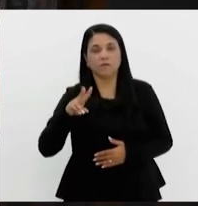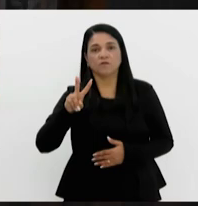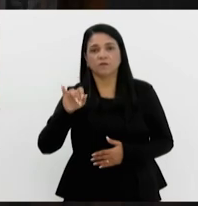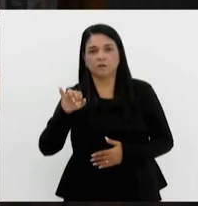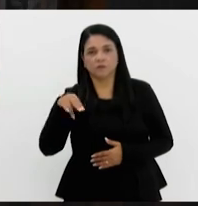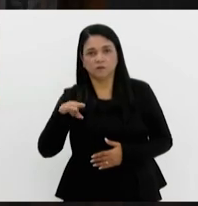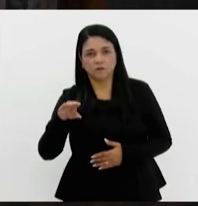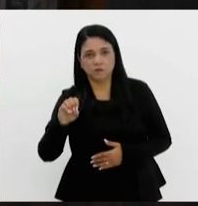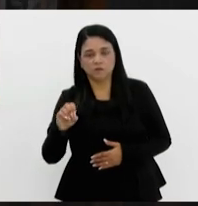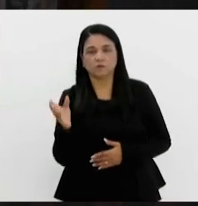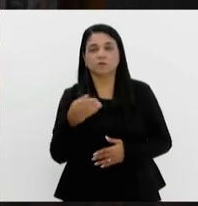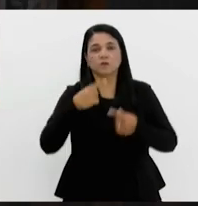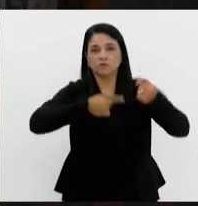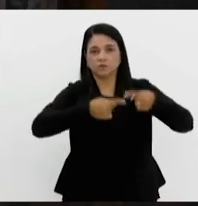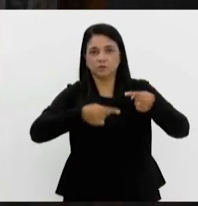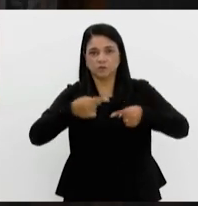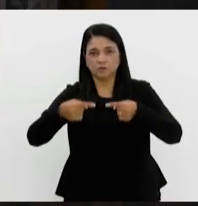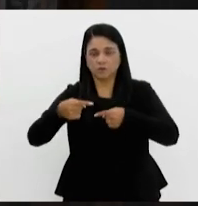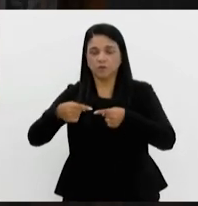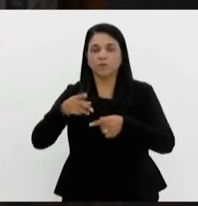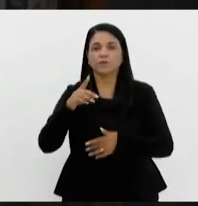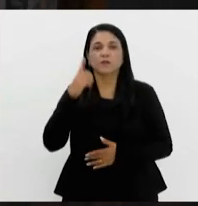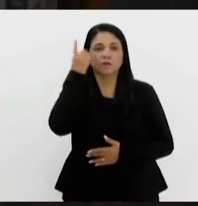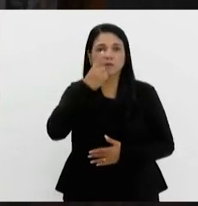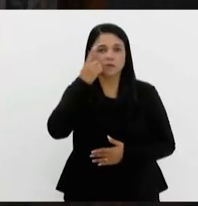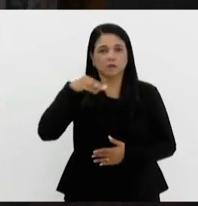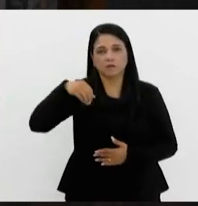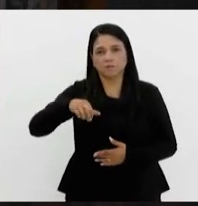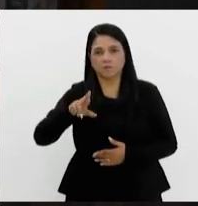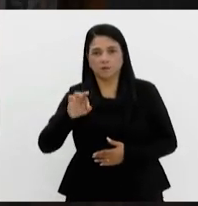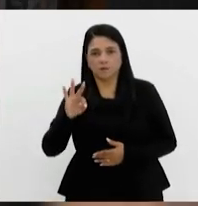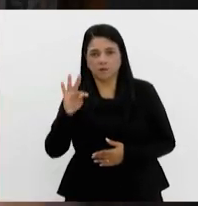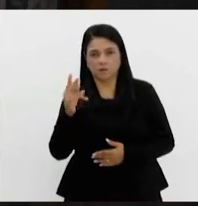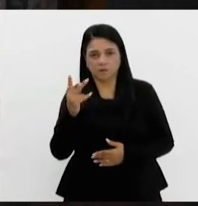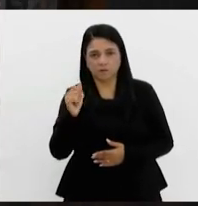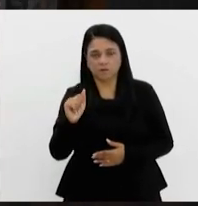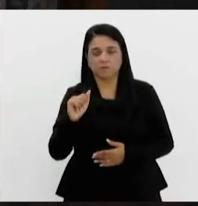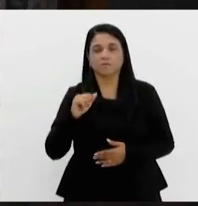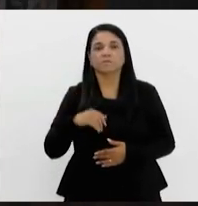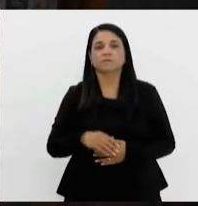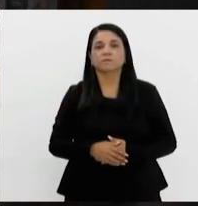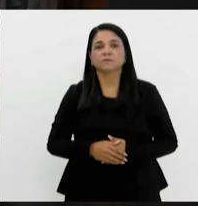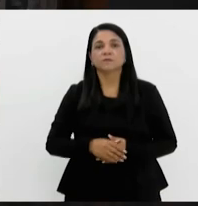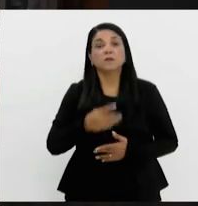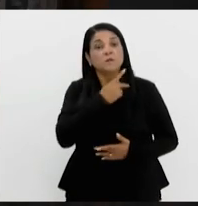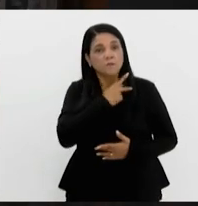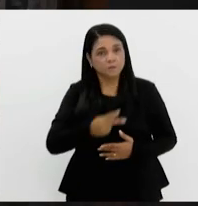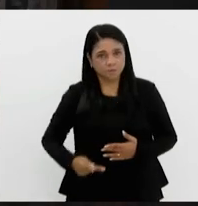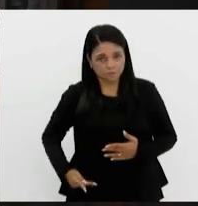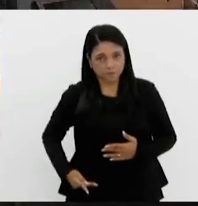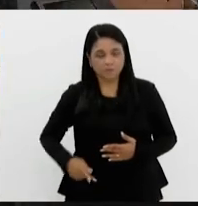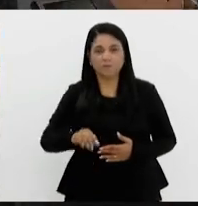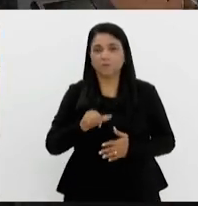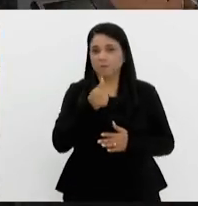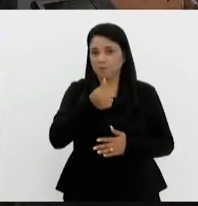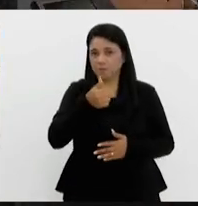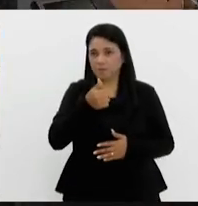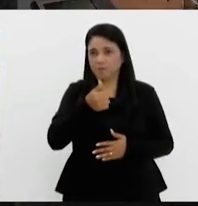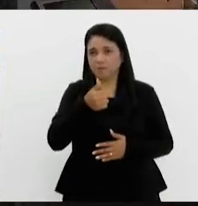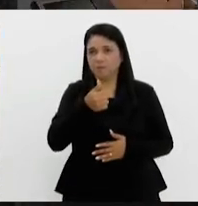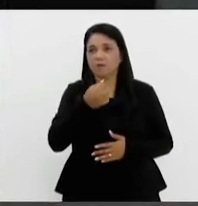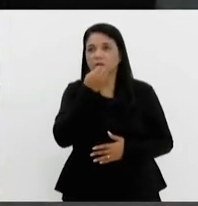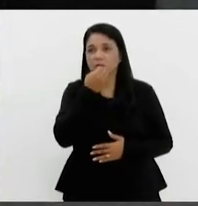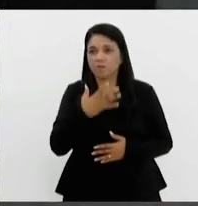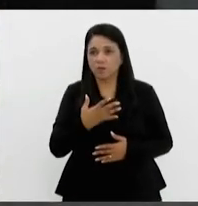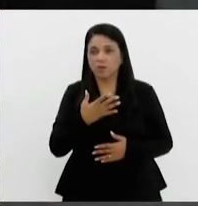Cozolino. Em discussão. Para discutir, a deputada Marta Rocha. Presidente, em primeiro lugar, que bom